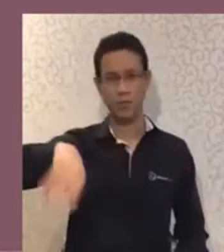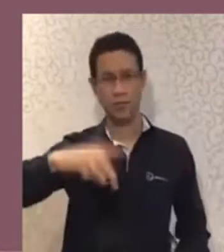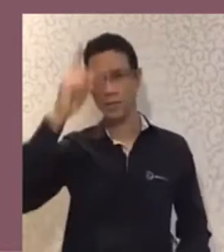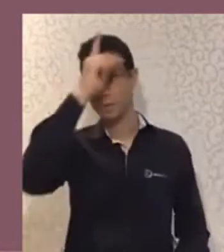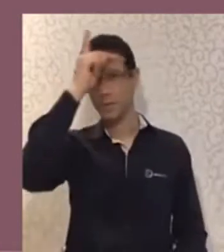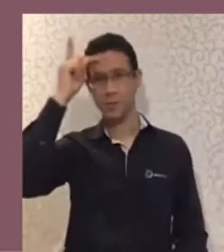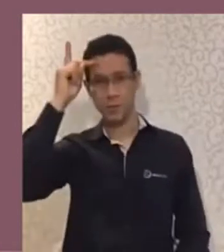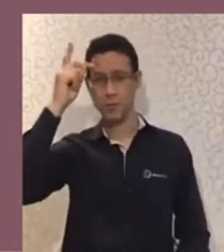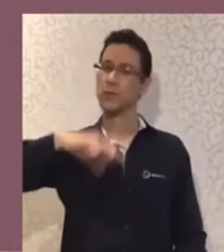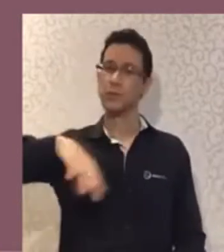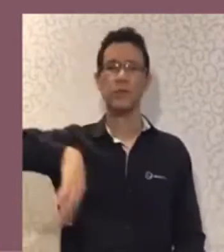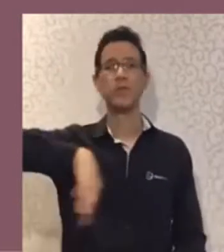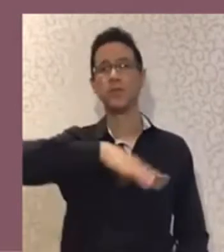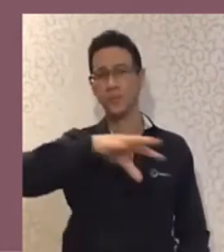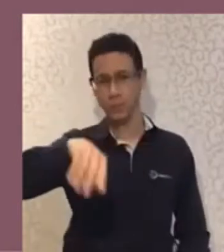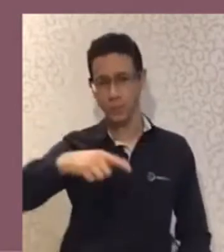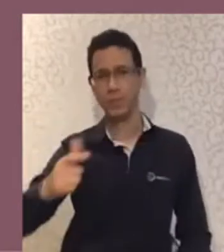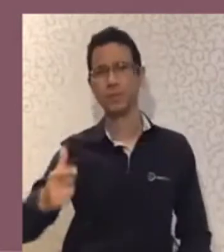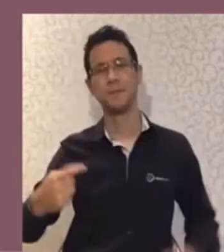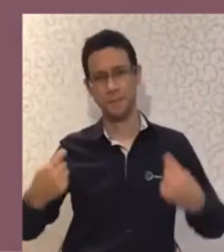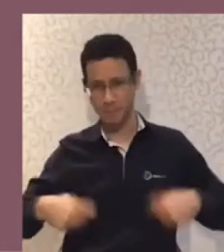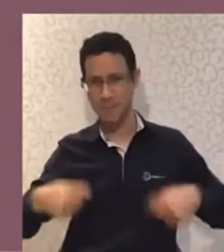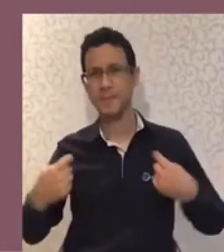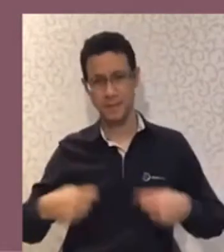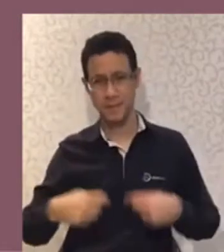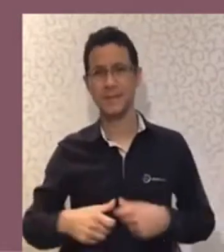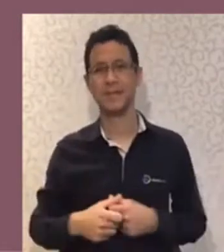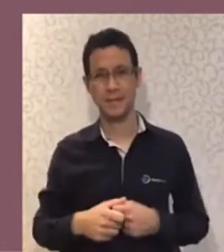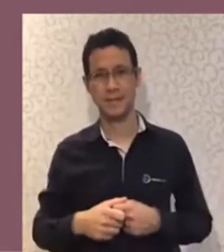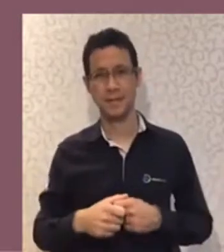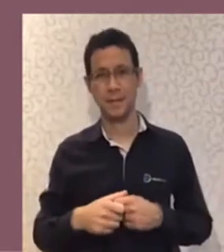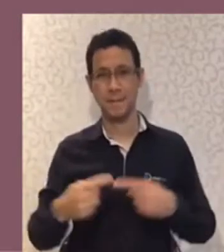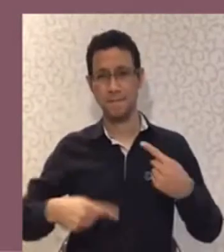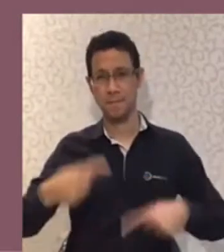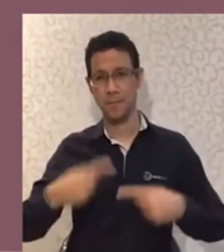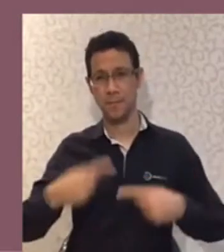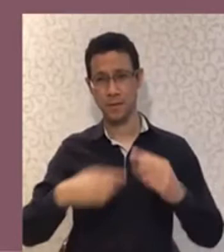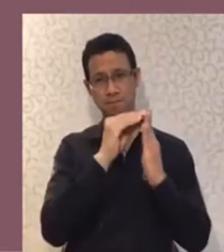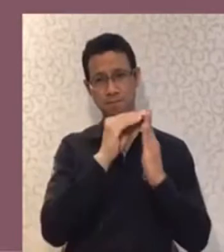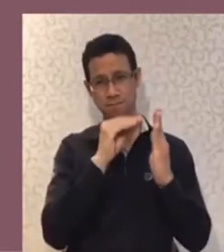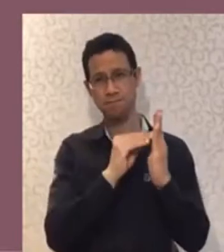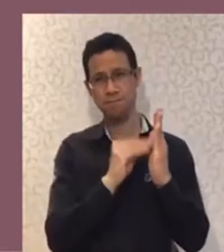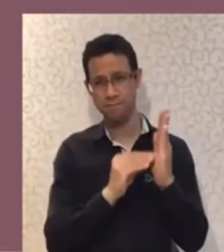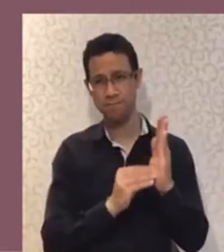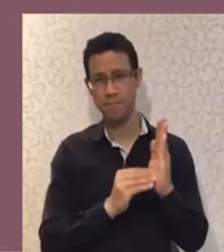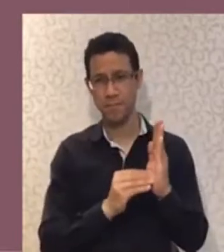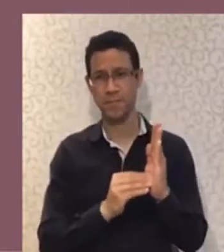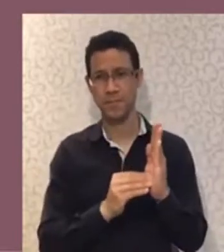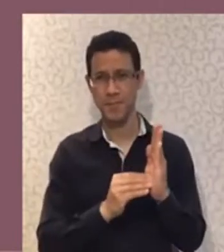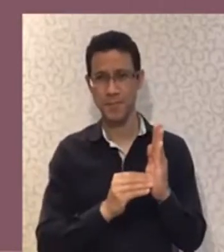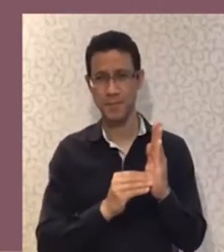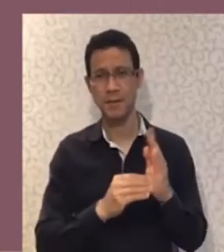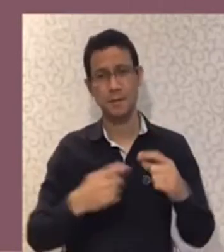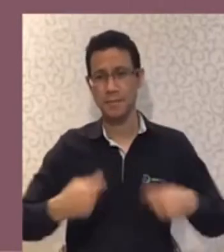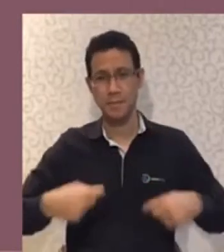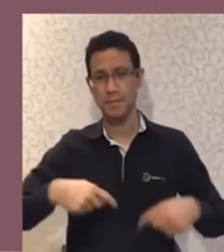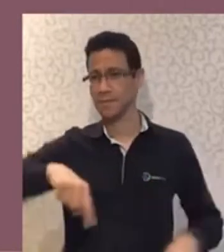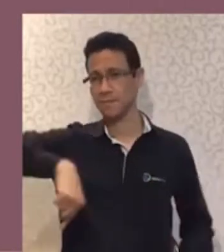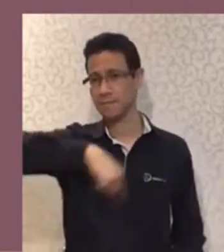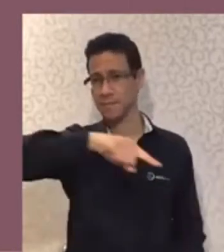temos que ter presente essas políticas e temos que aprender